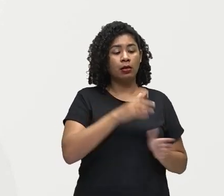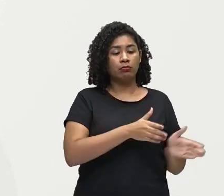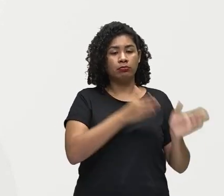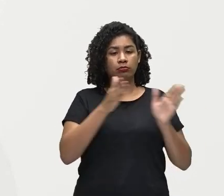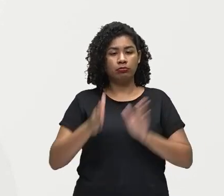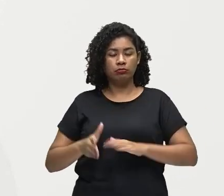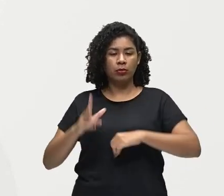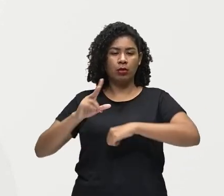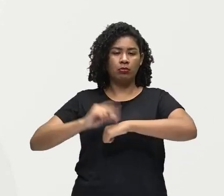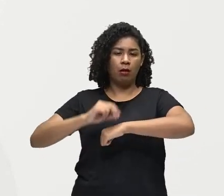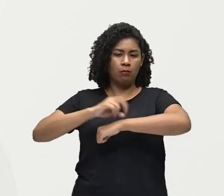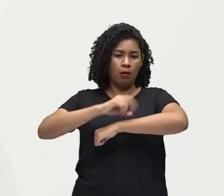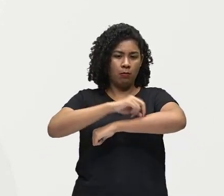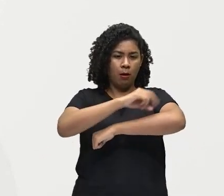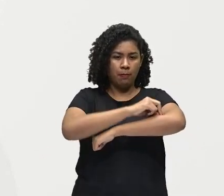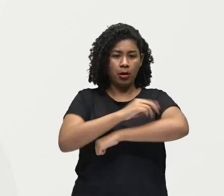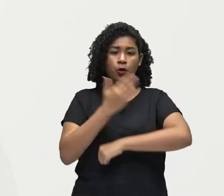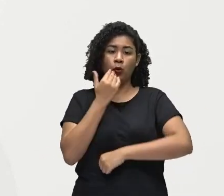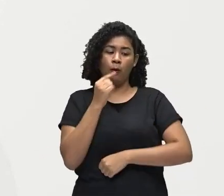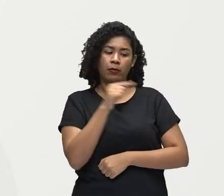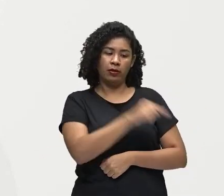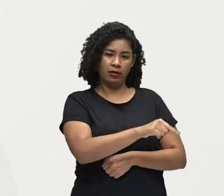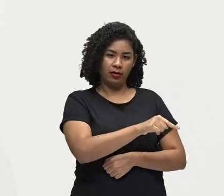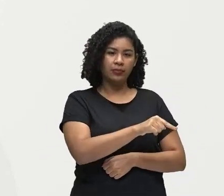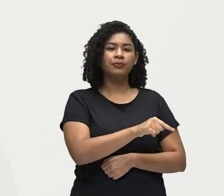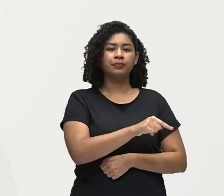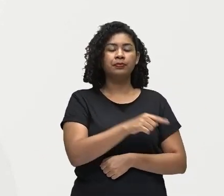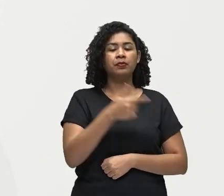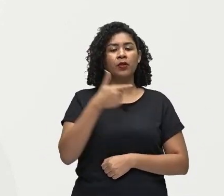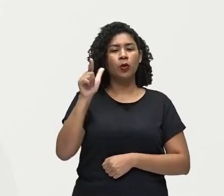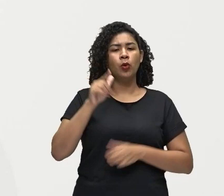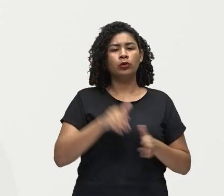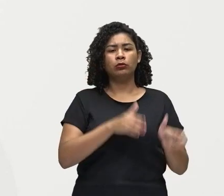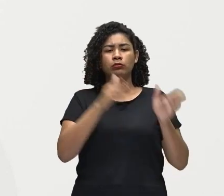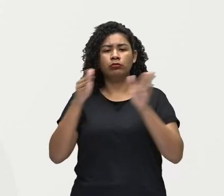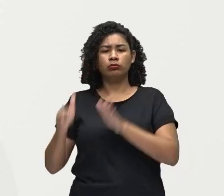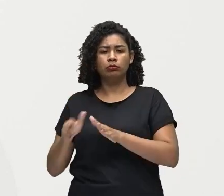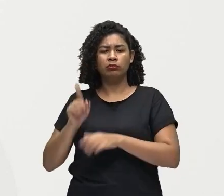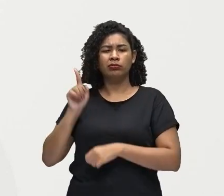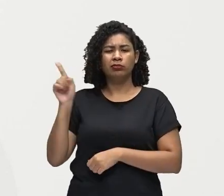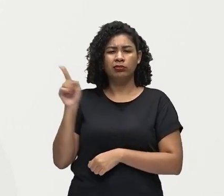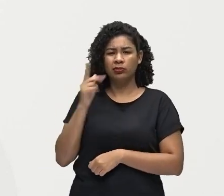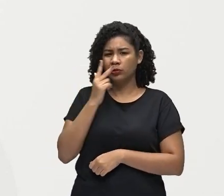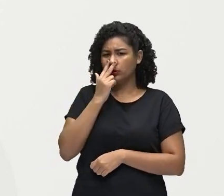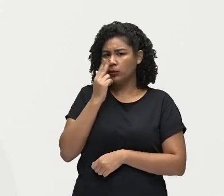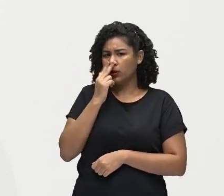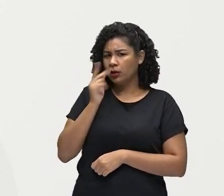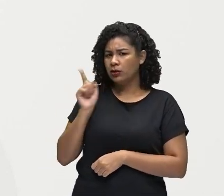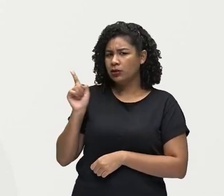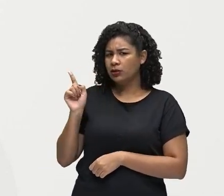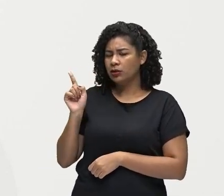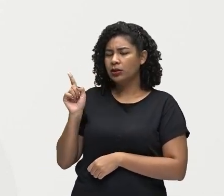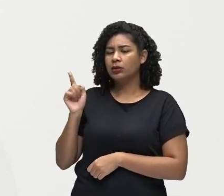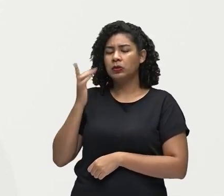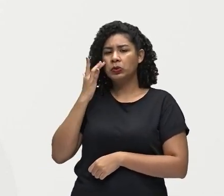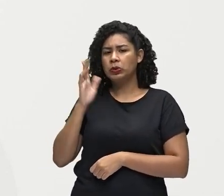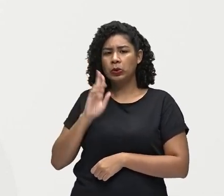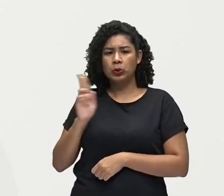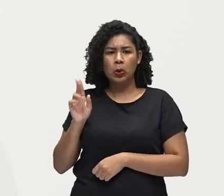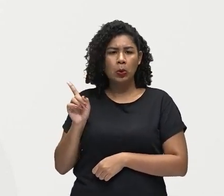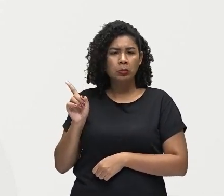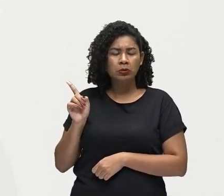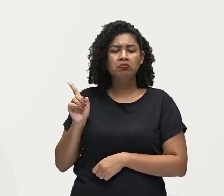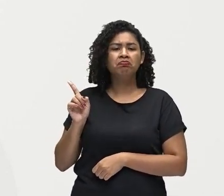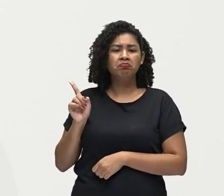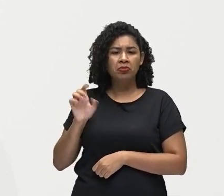tem ali, ó, um outro animalzinho ali, né, que pode, na imagem nós temos um esquilo, pode ser um ratinho também,